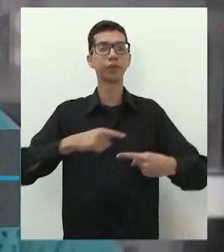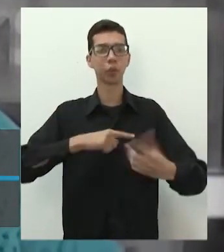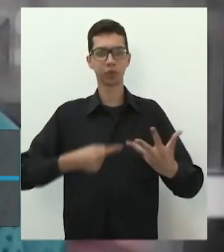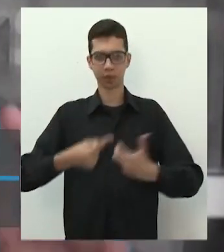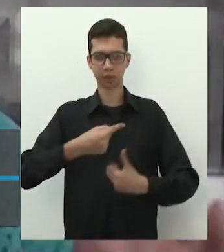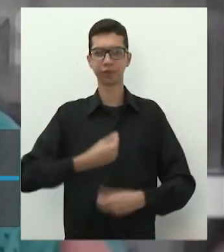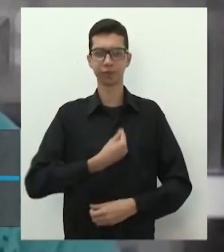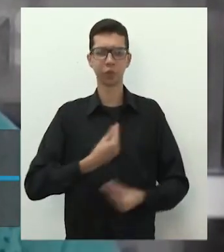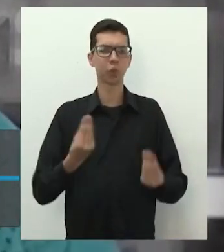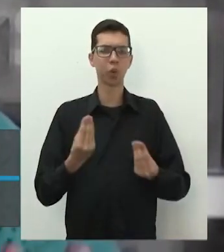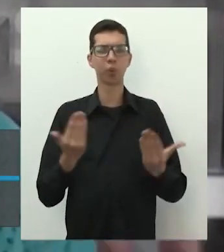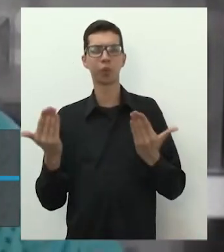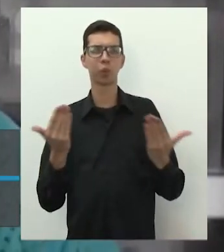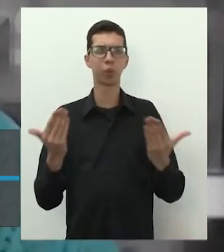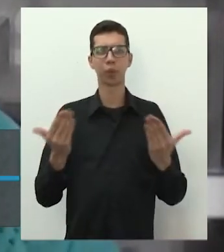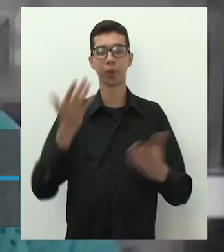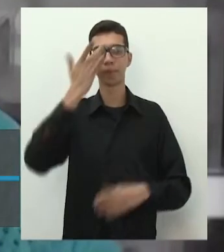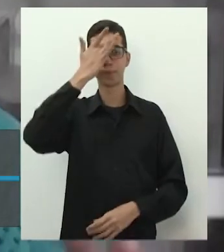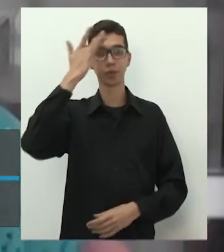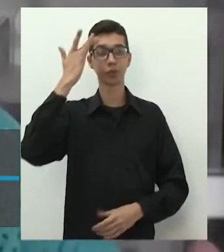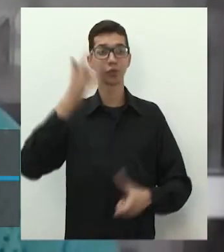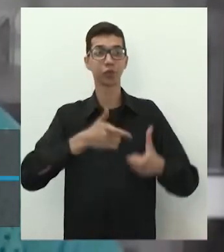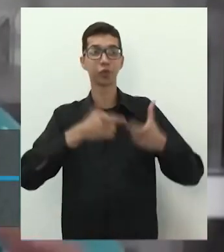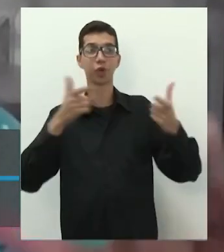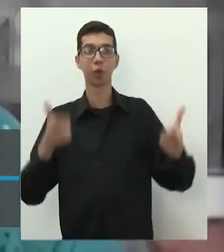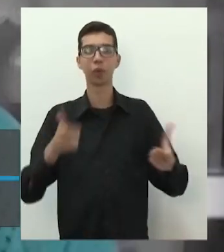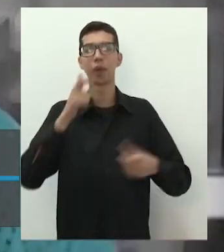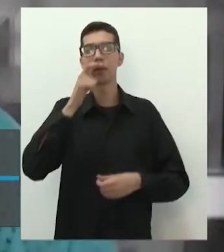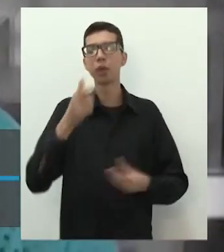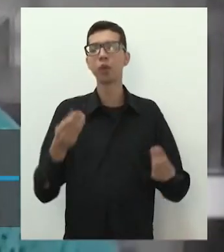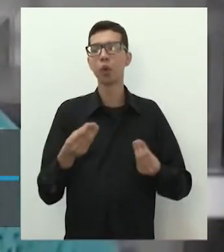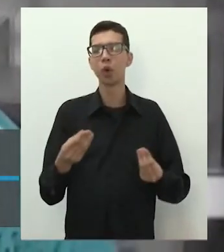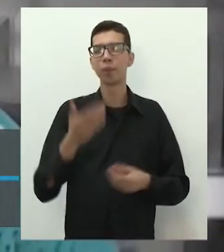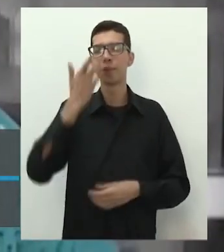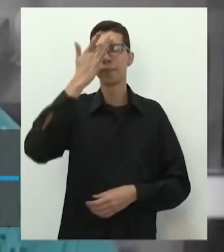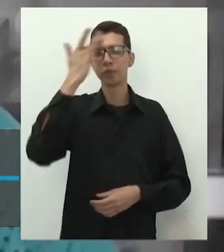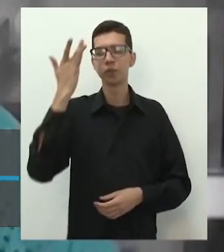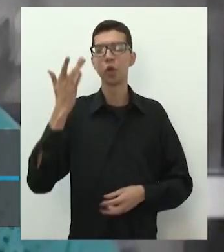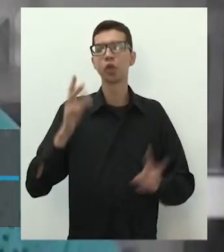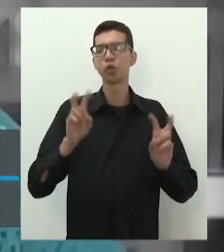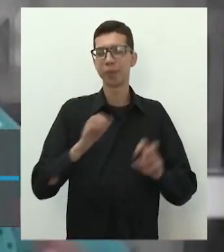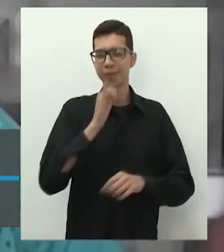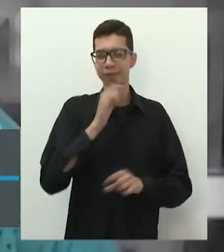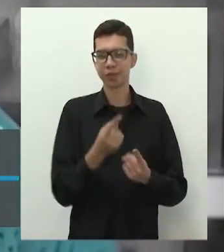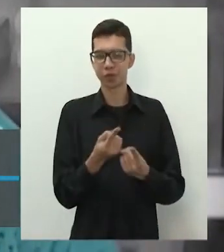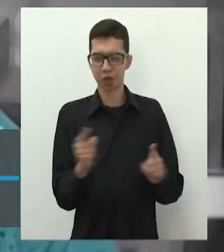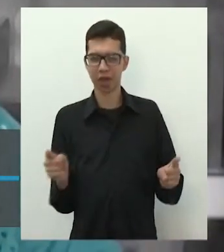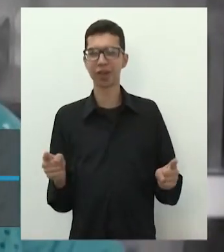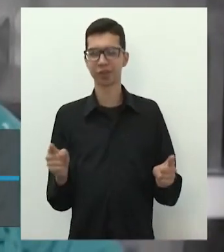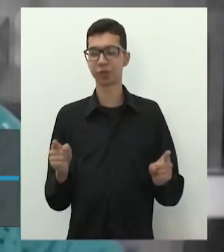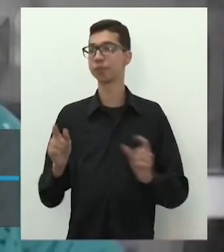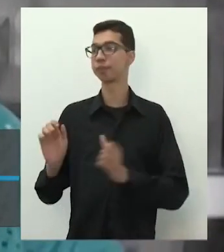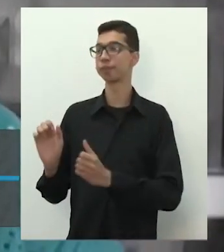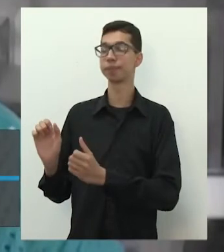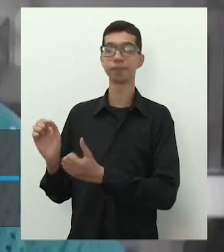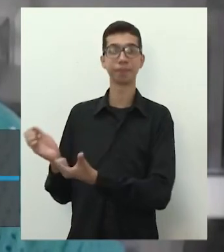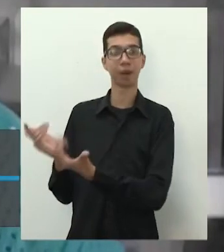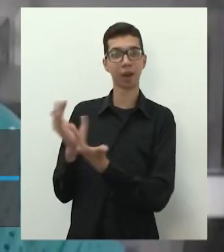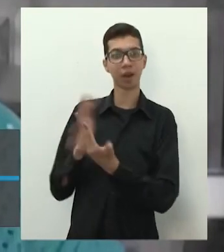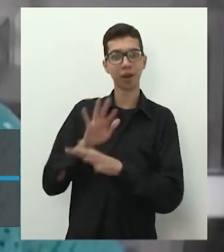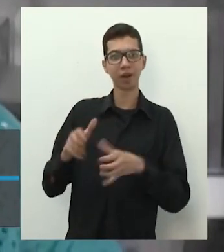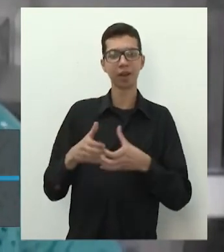também. E uma pergunta que, olha, eu tenho várias perguntas aqui, acho que nem vai dar tempo de eu fazer tantas perguntas, mas vou